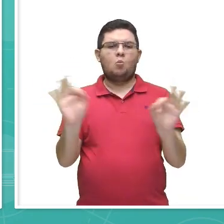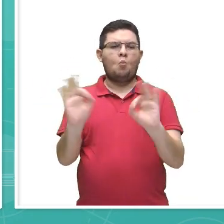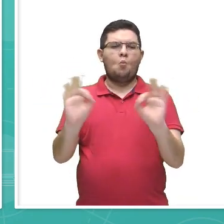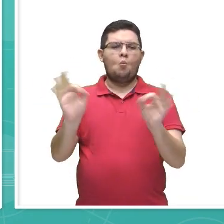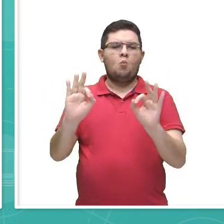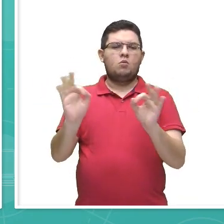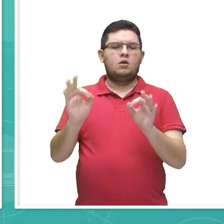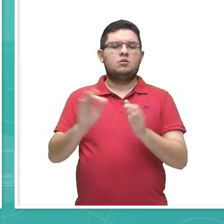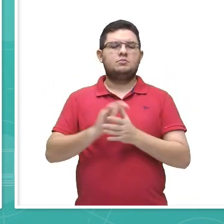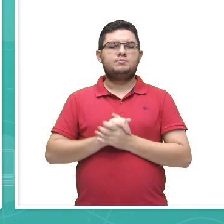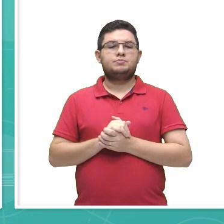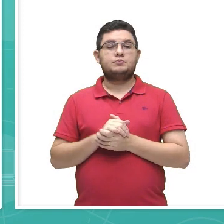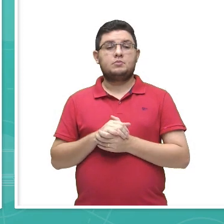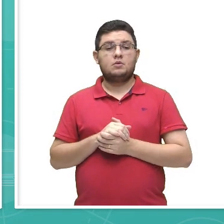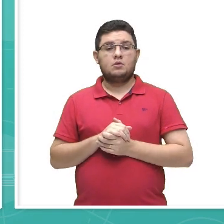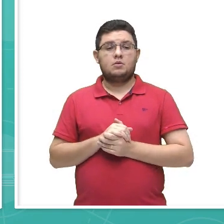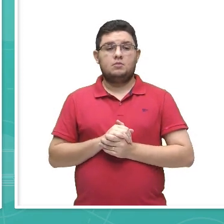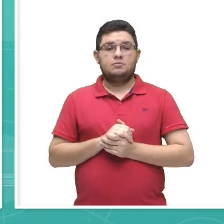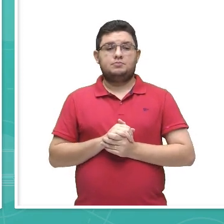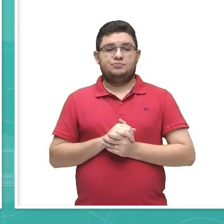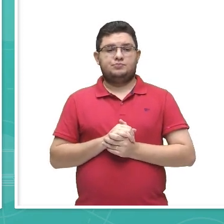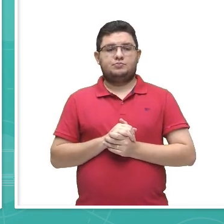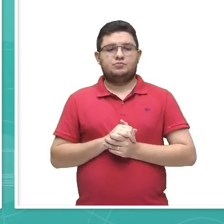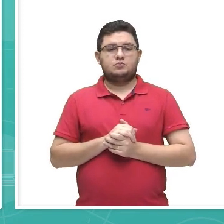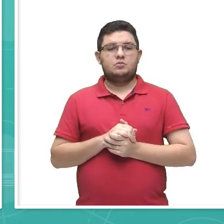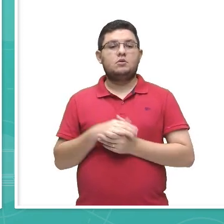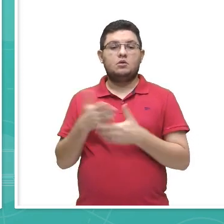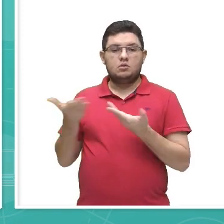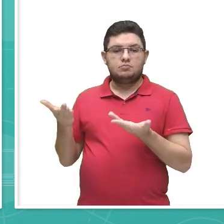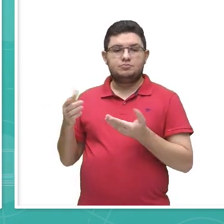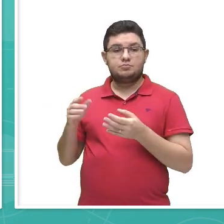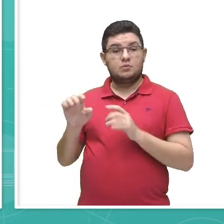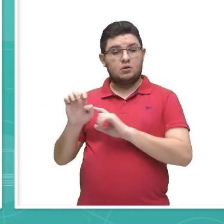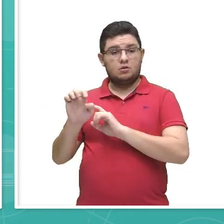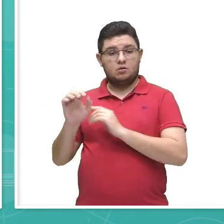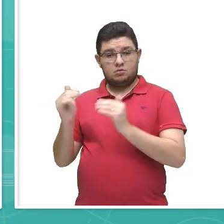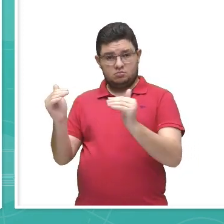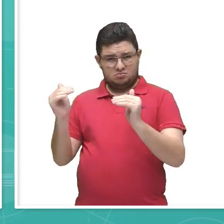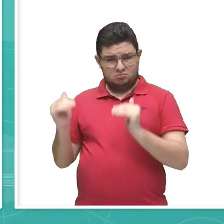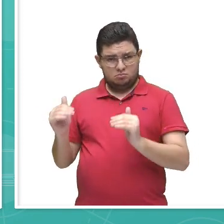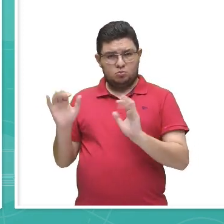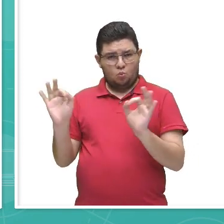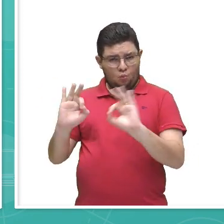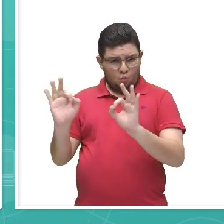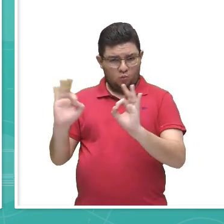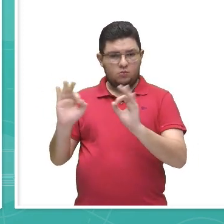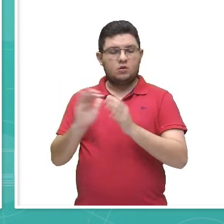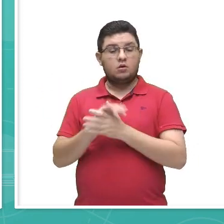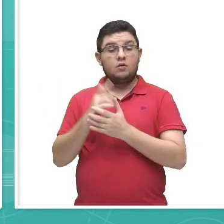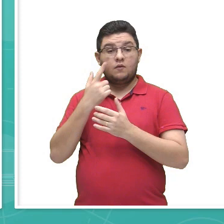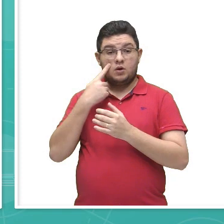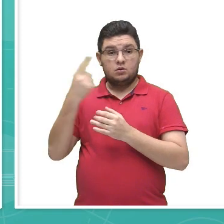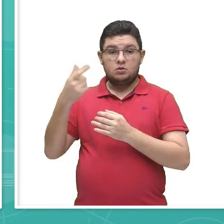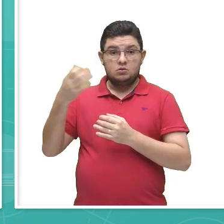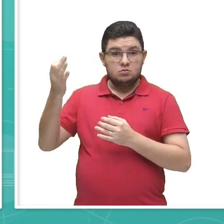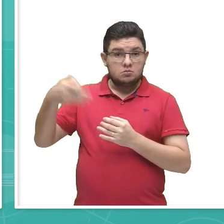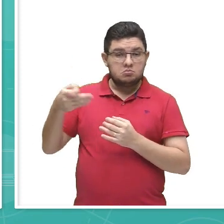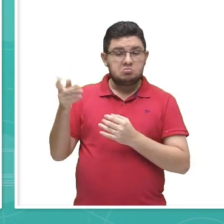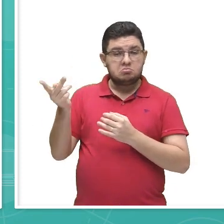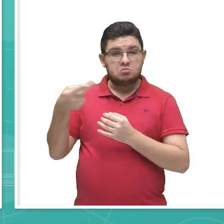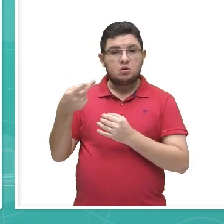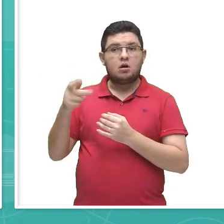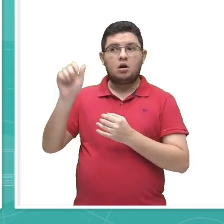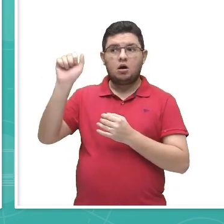não tem o nosso adverb of frequency. Então, vamos verificar direitinho as respostas